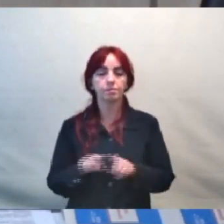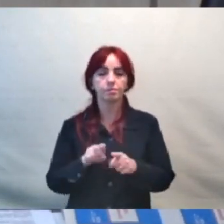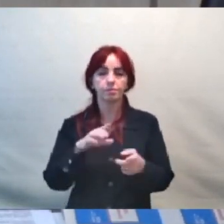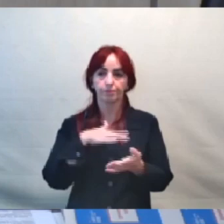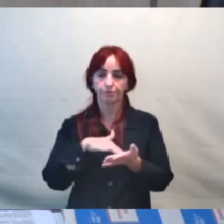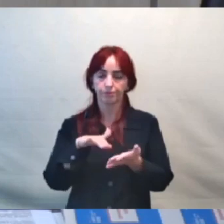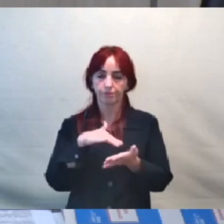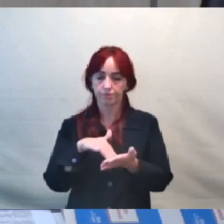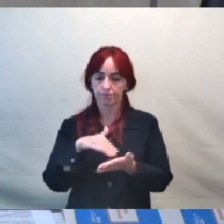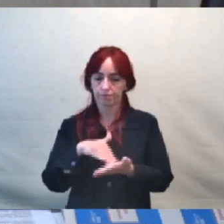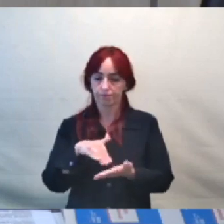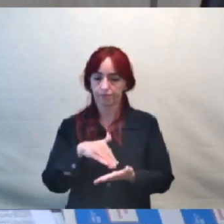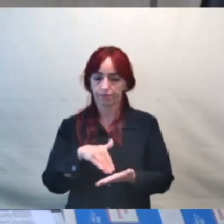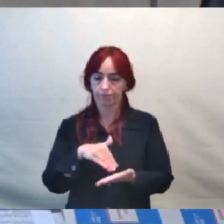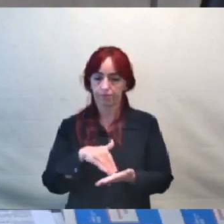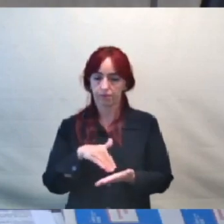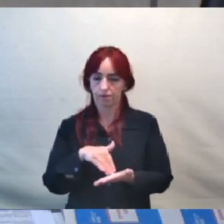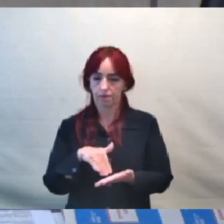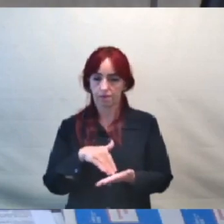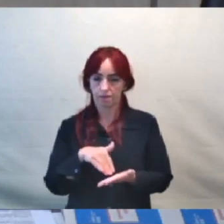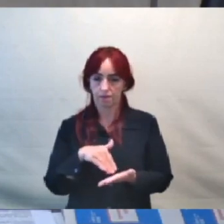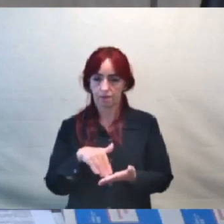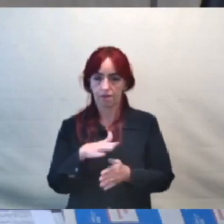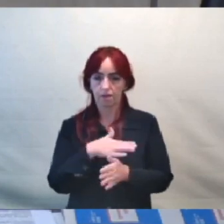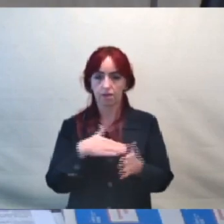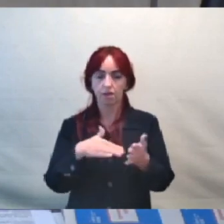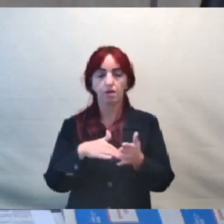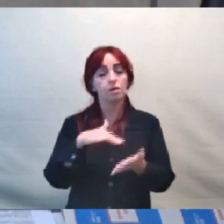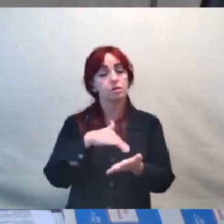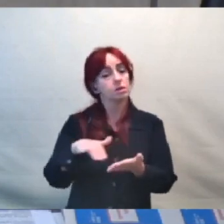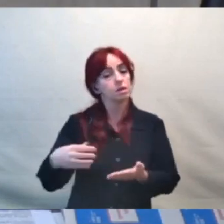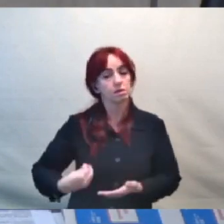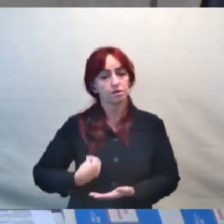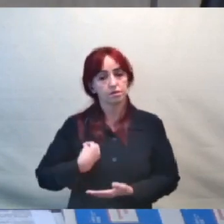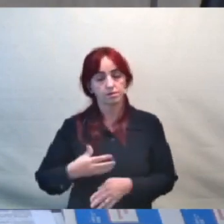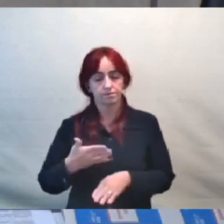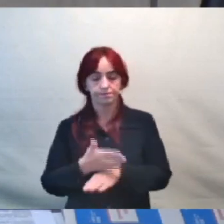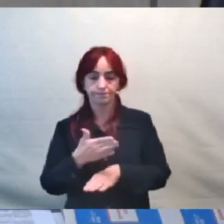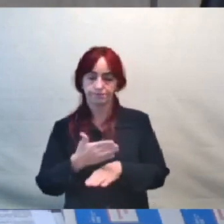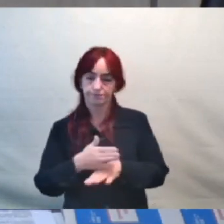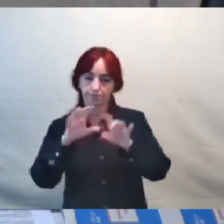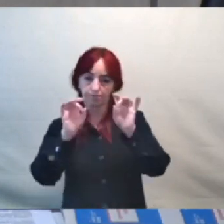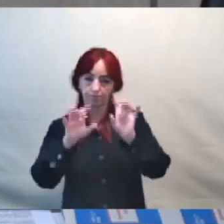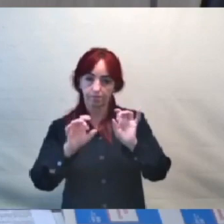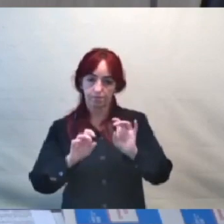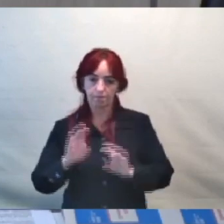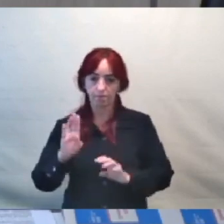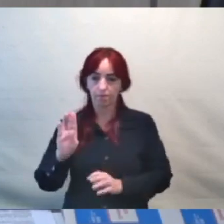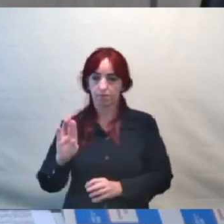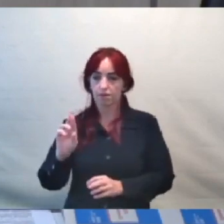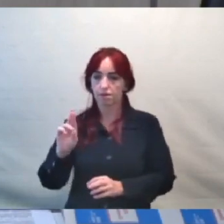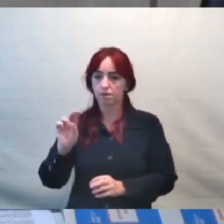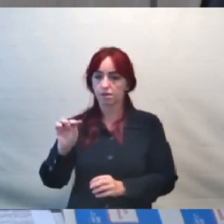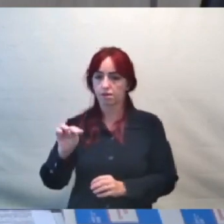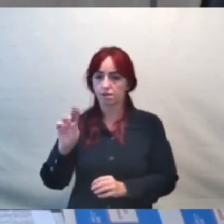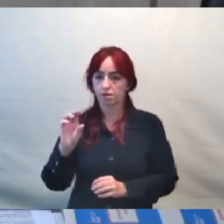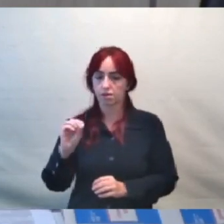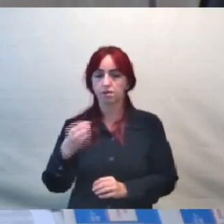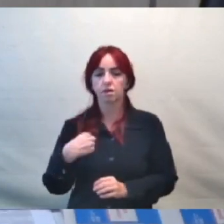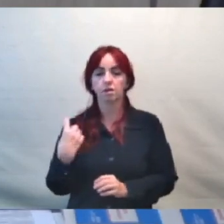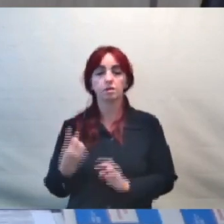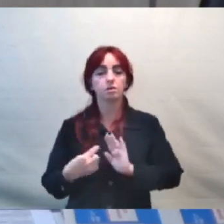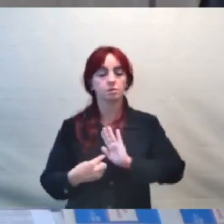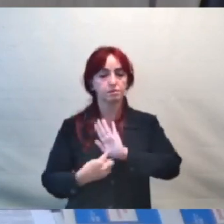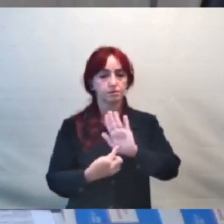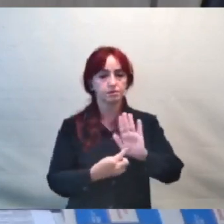de todos os secretários presentes, especialmente o Bruno, que nos fez a apresentação,